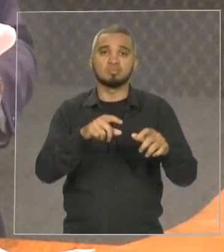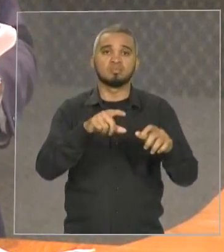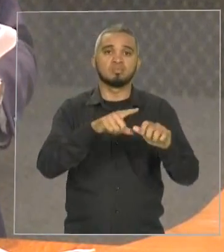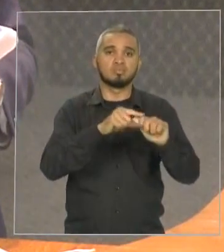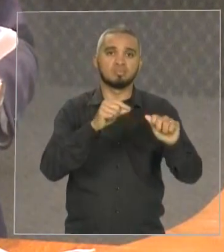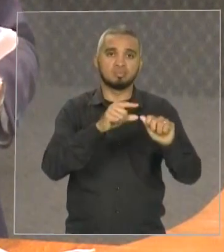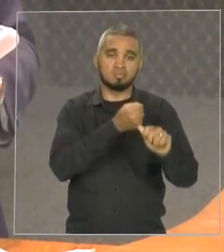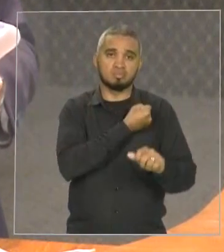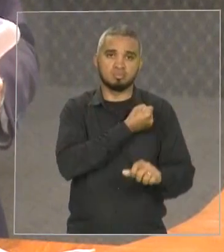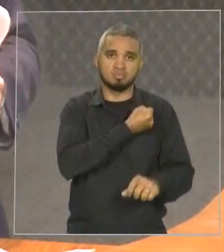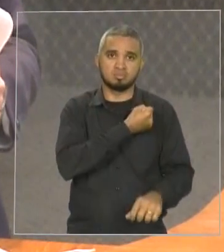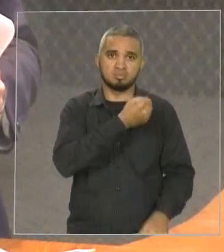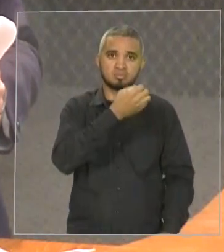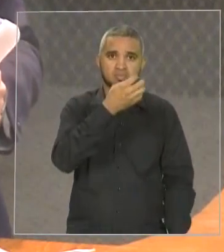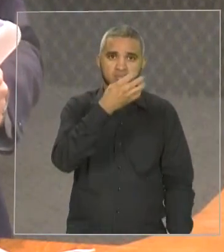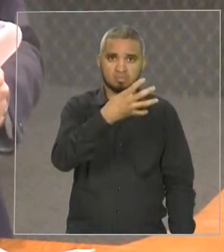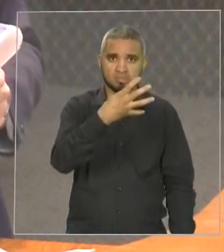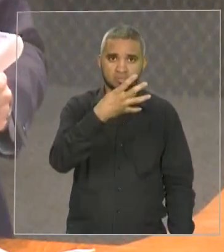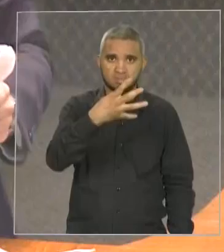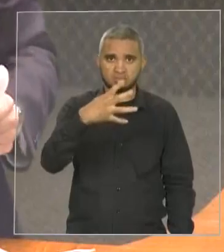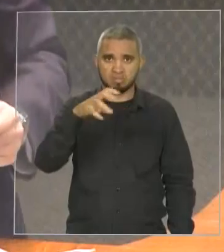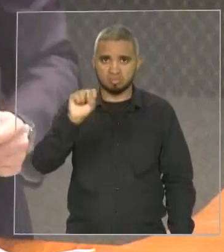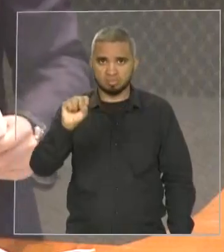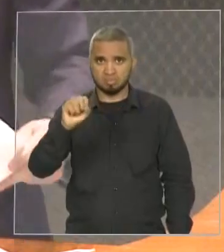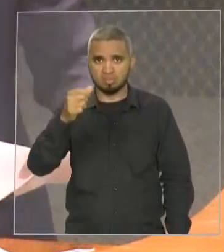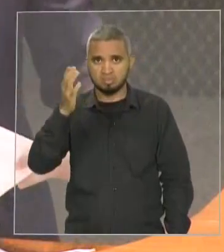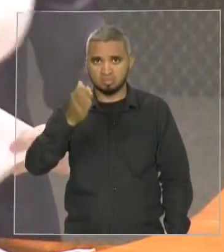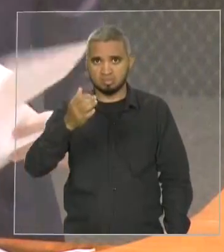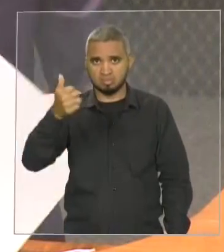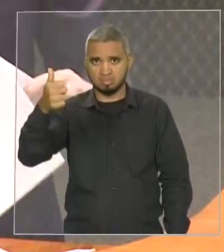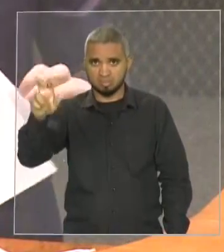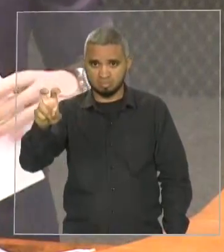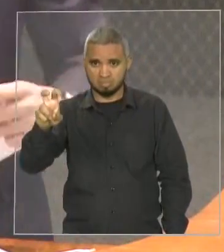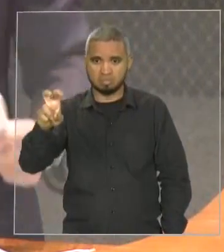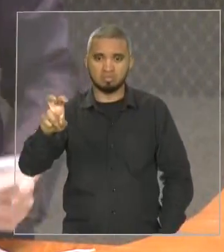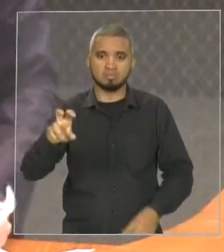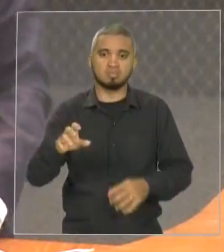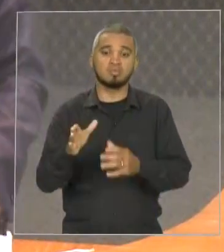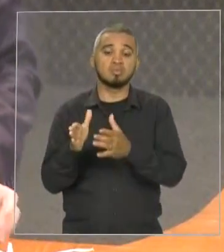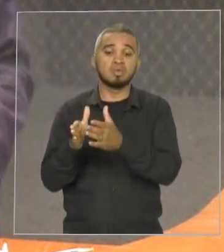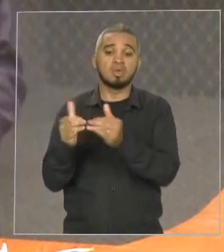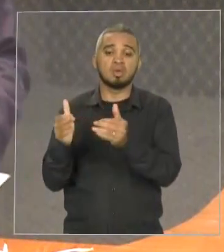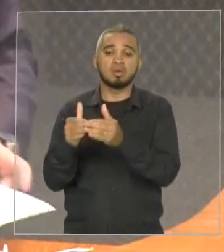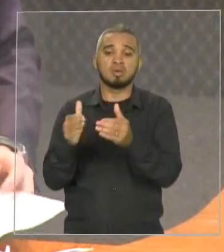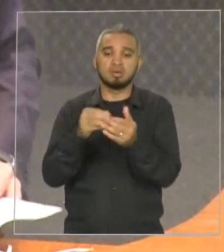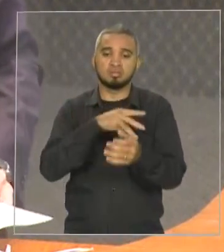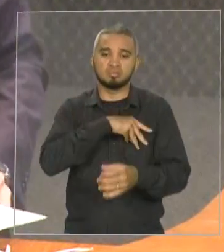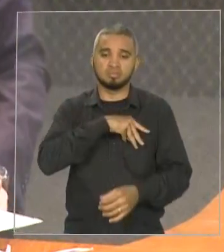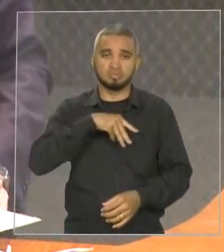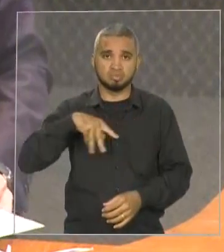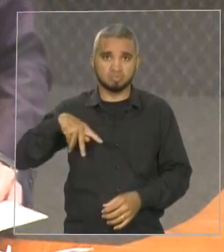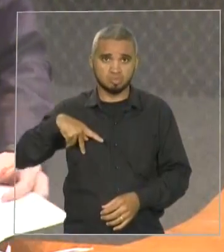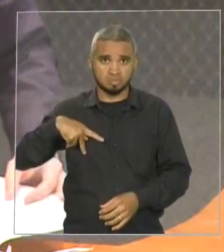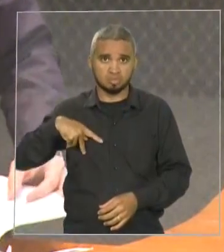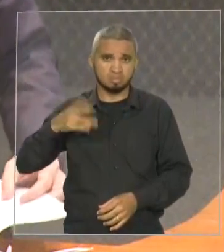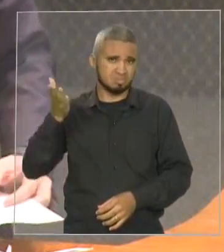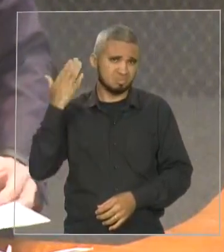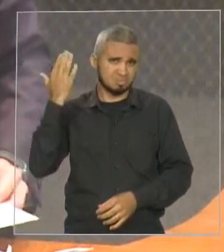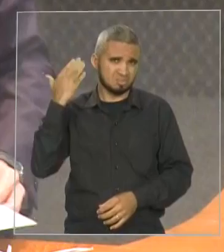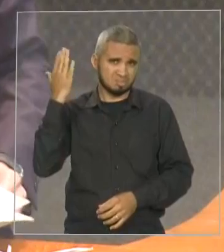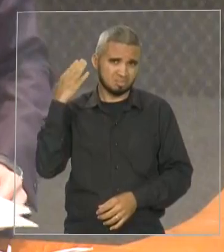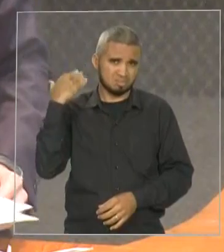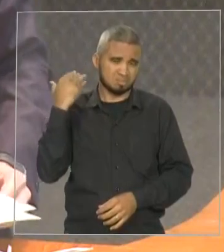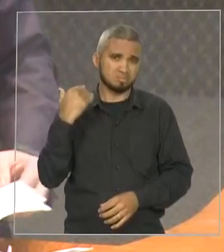48.481 de 2015, caso mantidas irregularidades ora impugnadas. Esse é o pedido do Ministério Público de Contas à época da